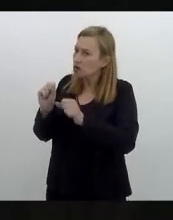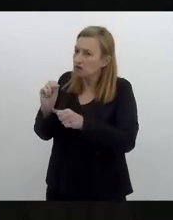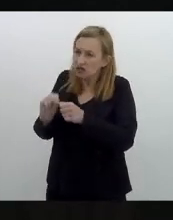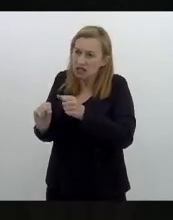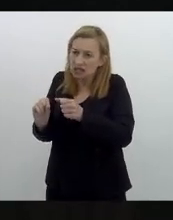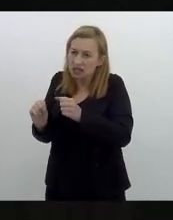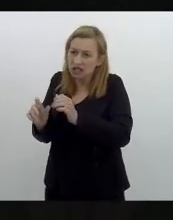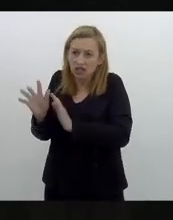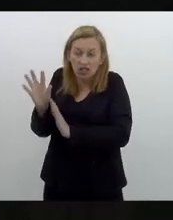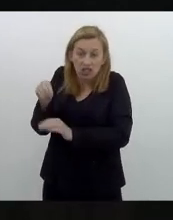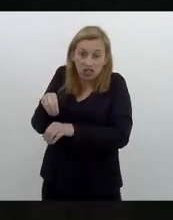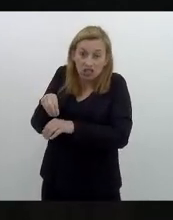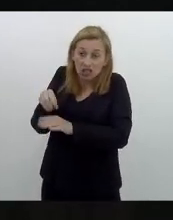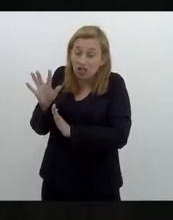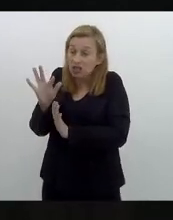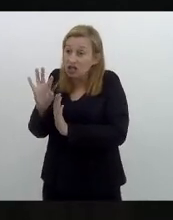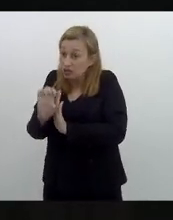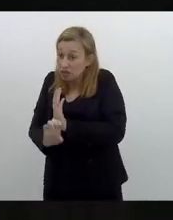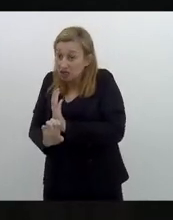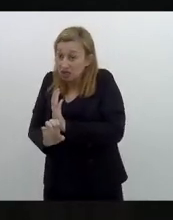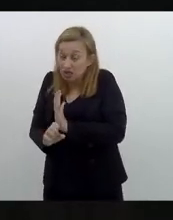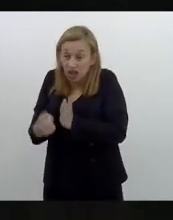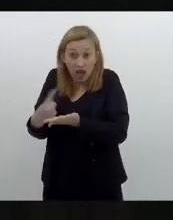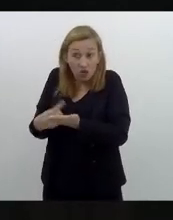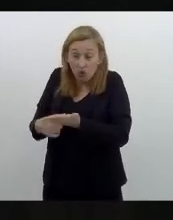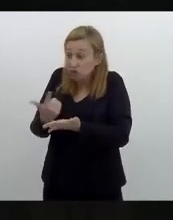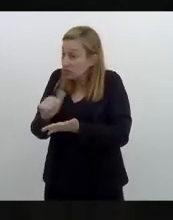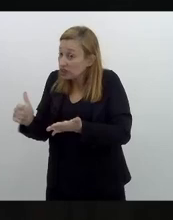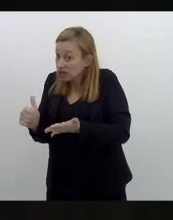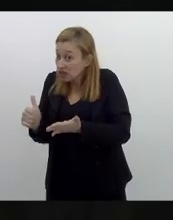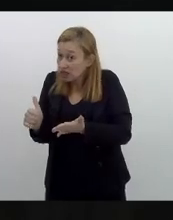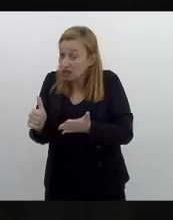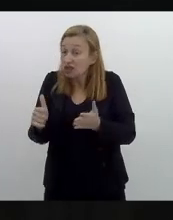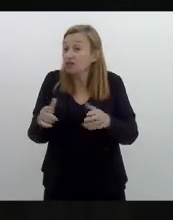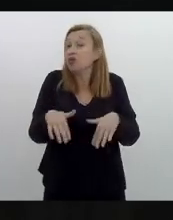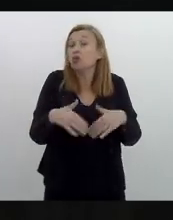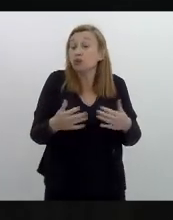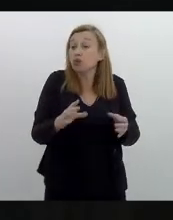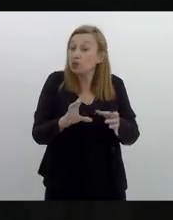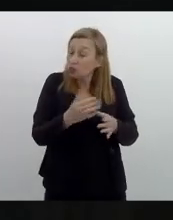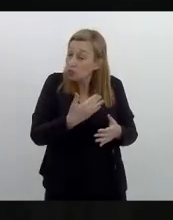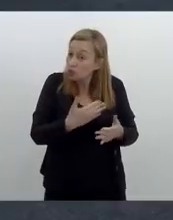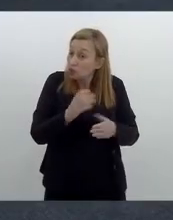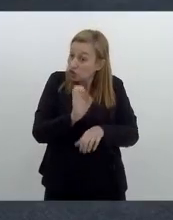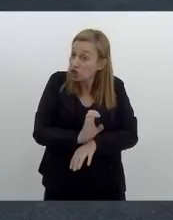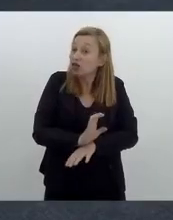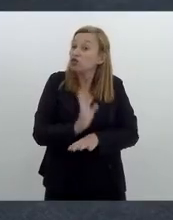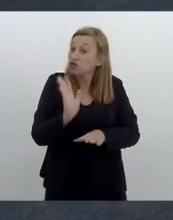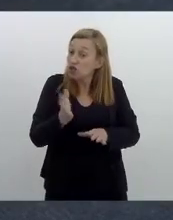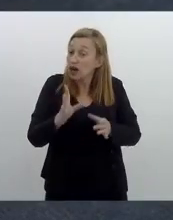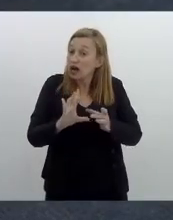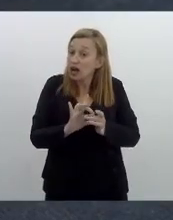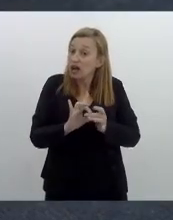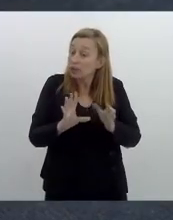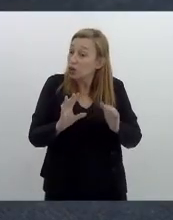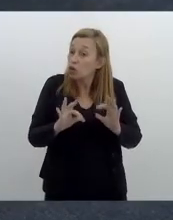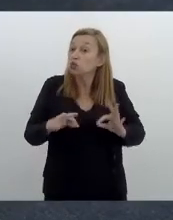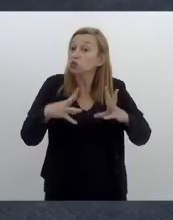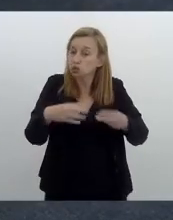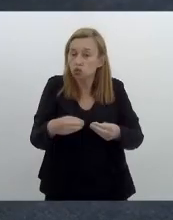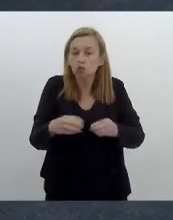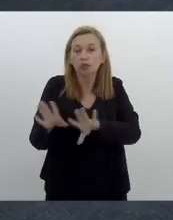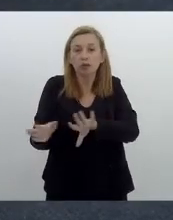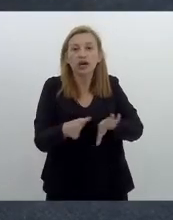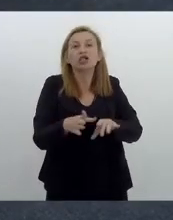acordo Não, não Porque senão O Estado Não vai ficar Nós abrimos mão de tudo Não, não Estou discutindo isso Avançou tudo O debate que nós